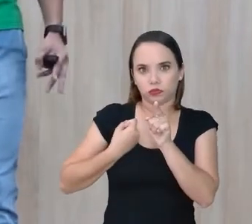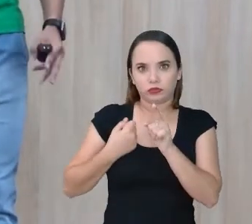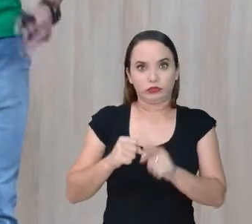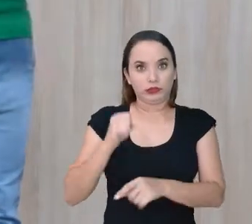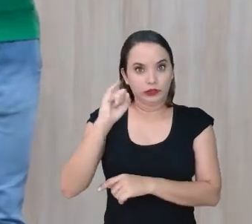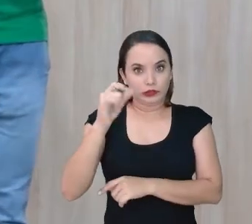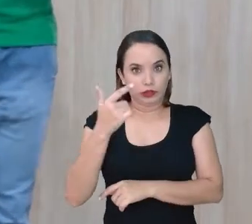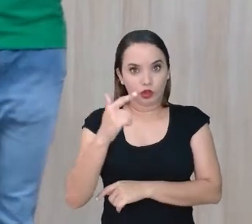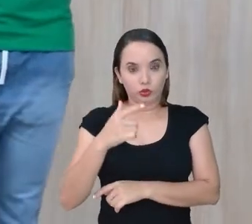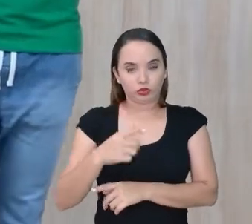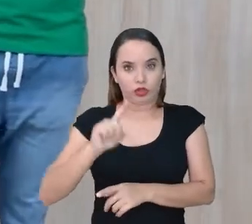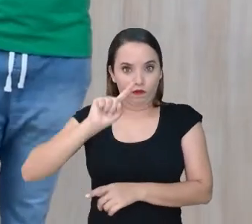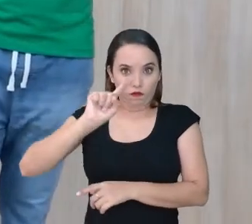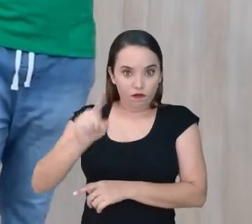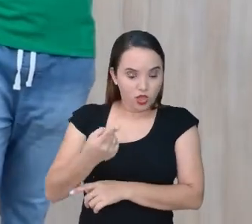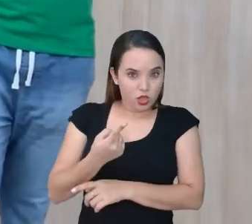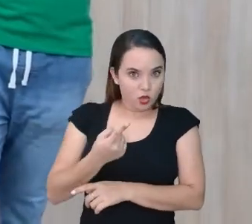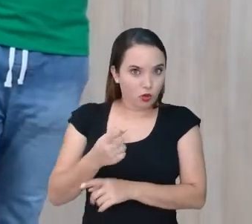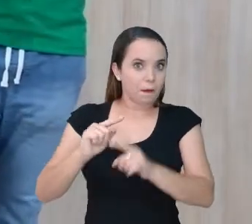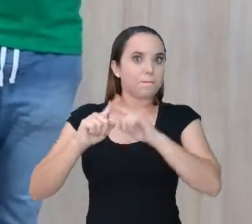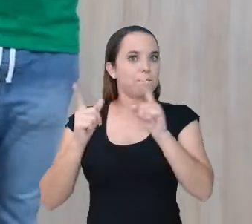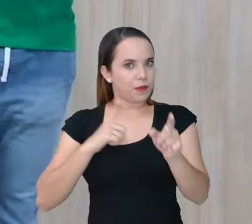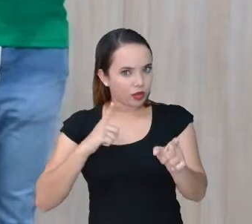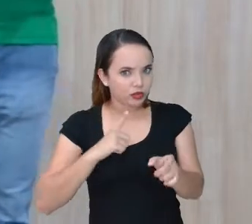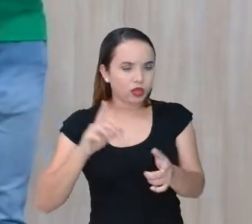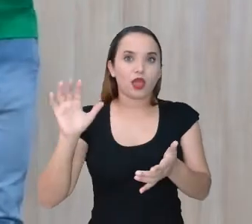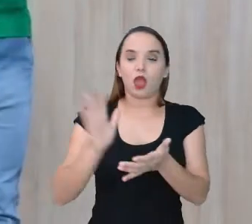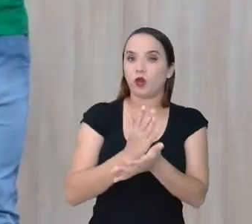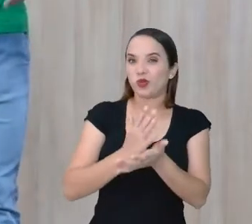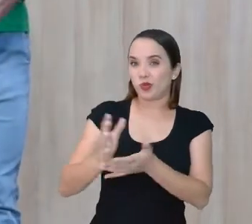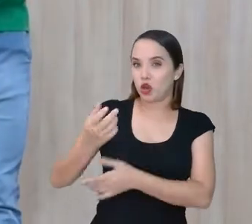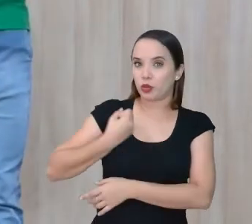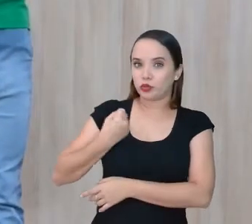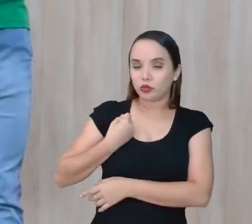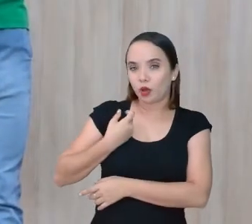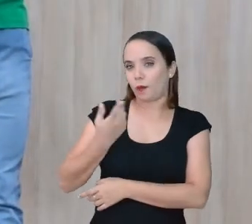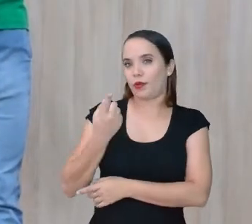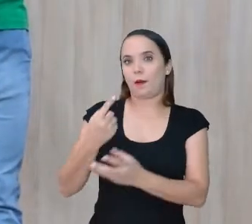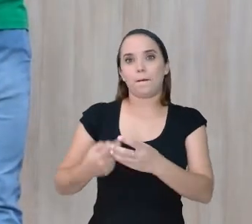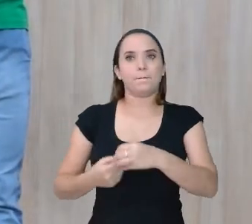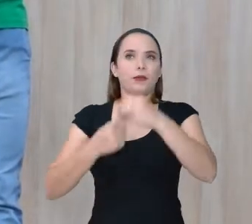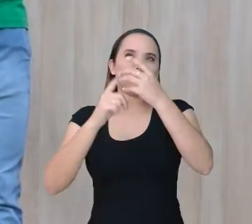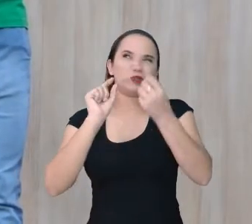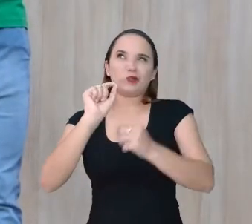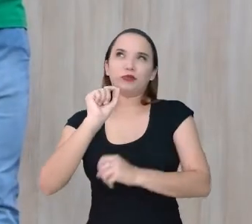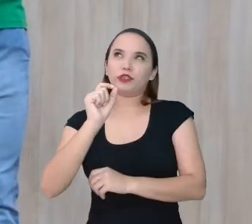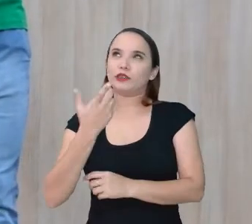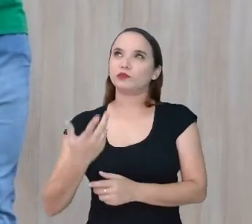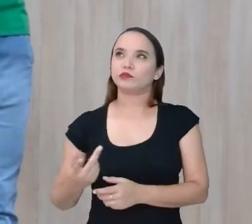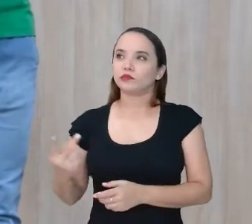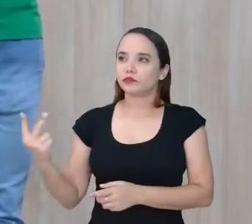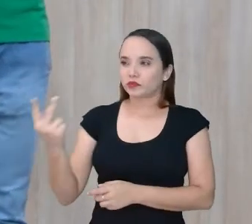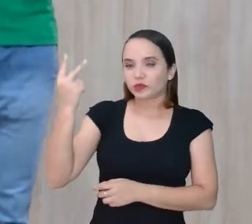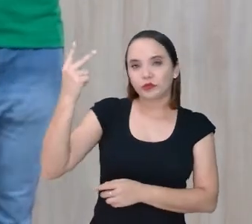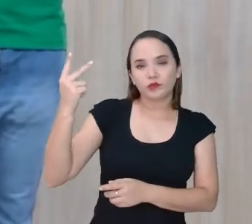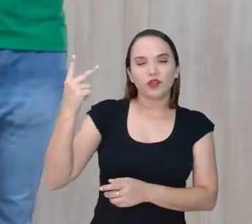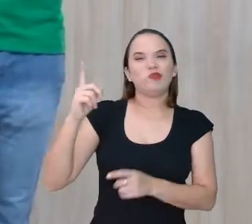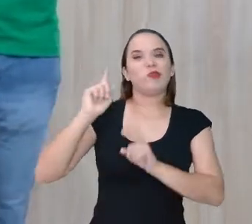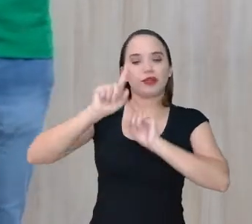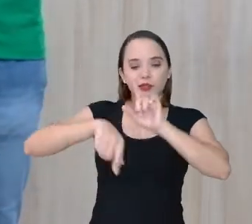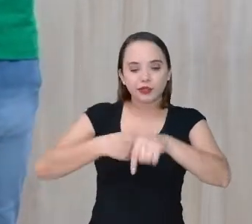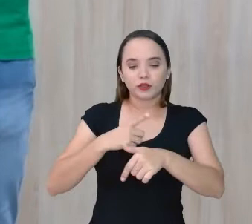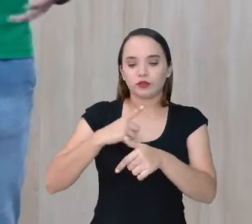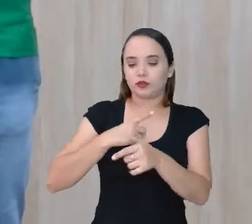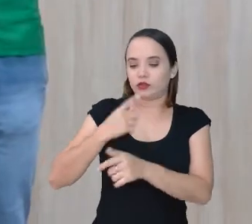apresentar a vírgula, mas apresentar aí alguns números, principalmente, né? A gente tem o valor e depois uma sequência